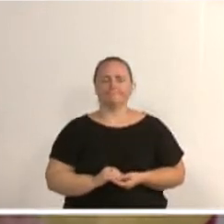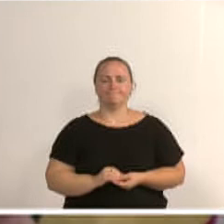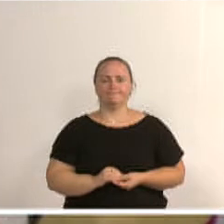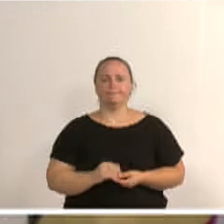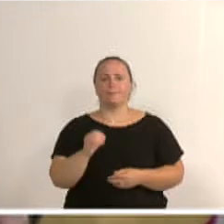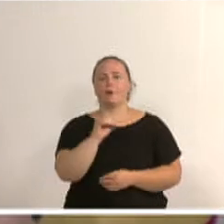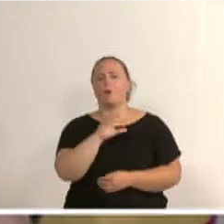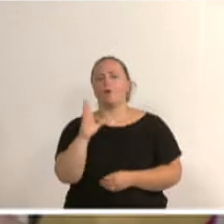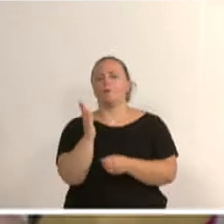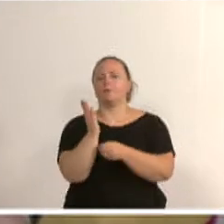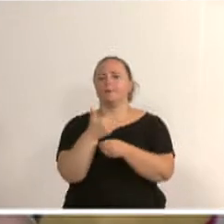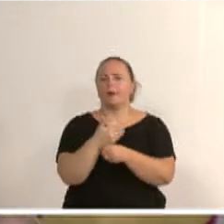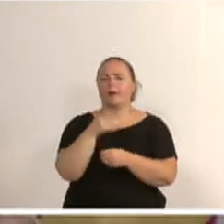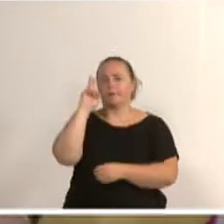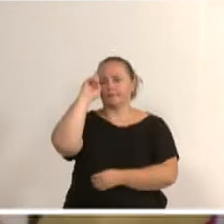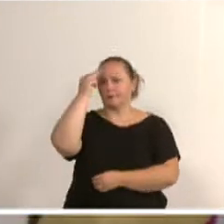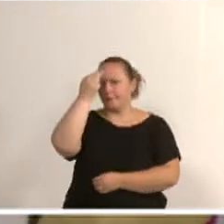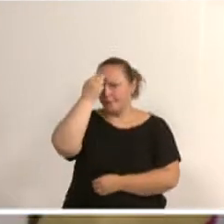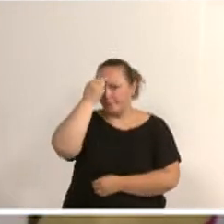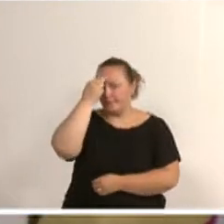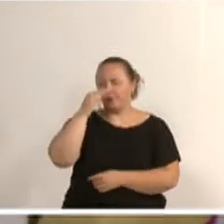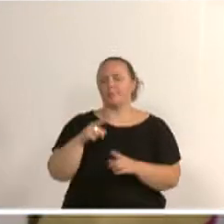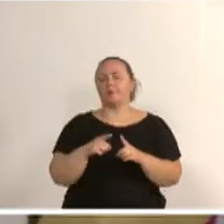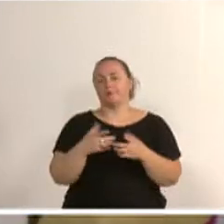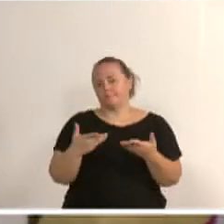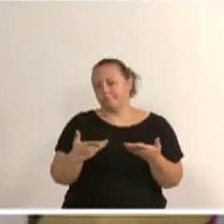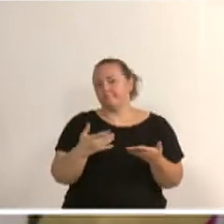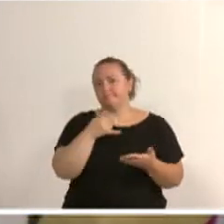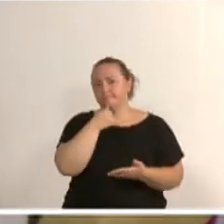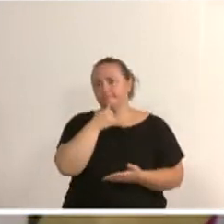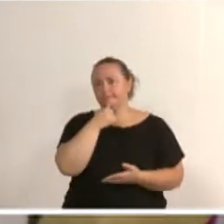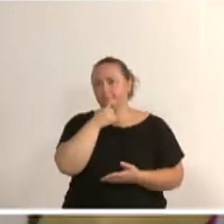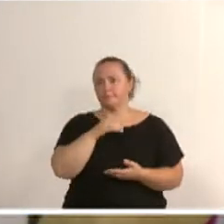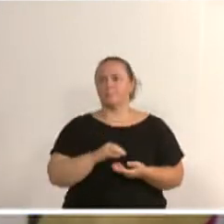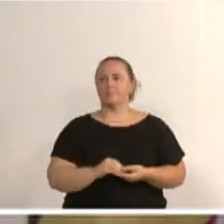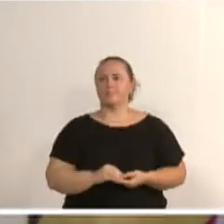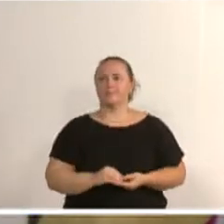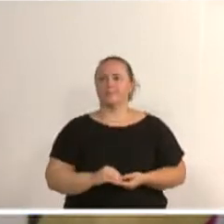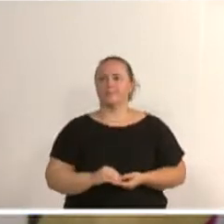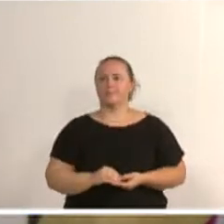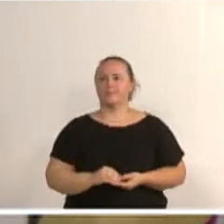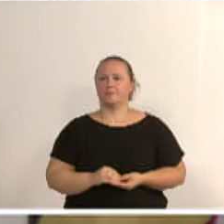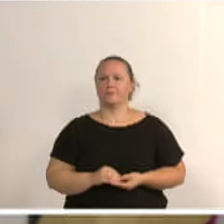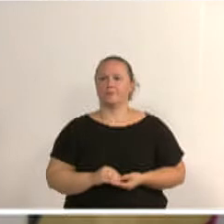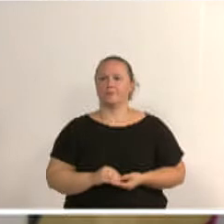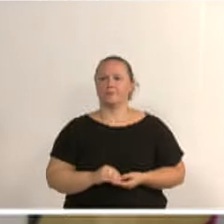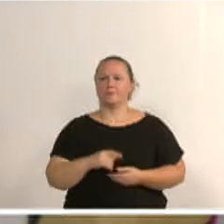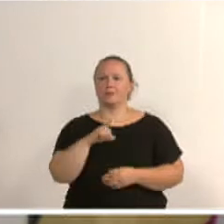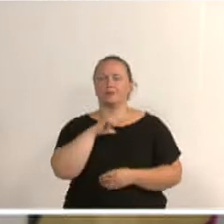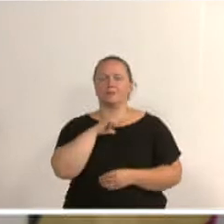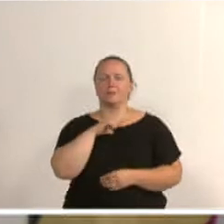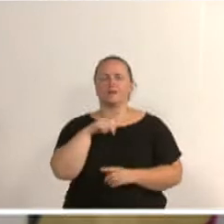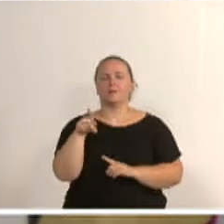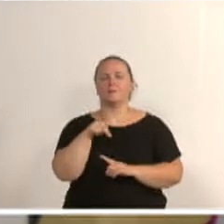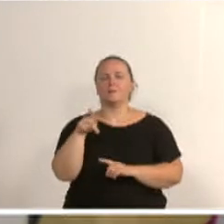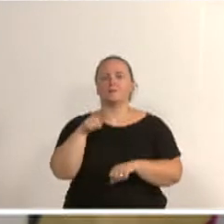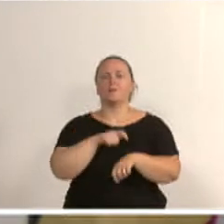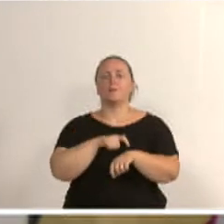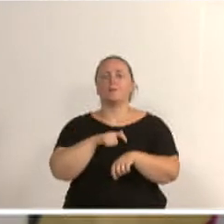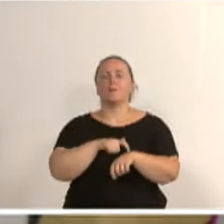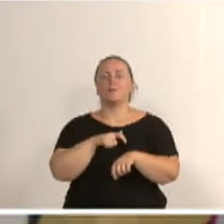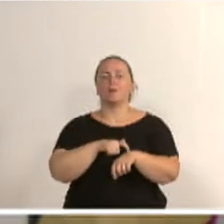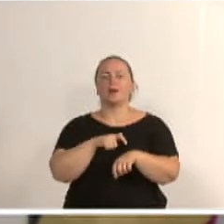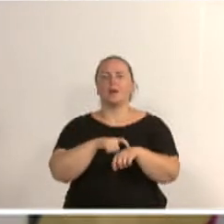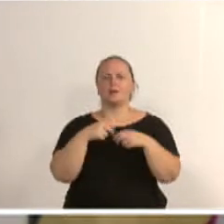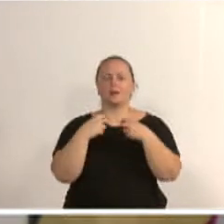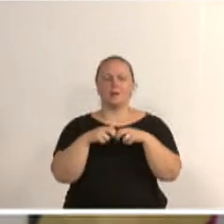ou pegar um táxi, um Uber, infelizmente. Tem professoras que têm um começo de horário diferenciado, em que não